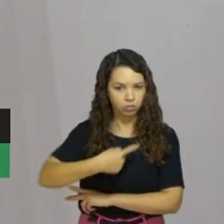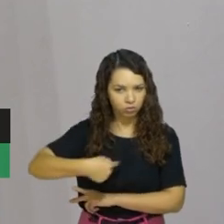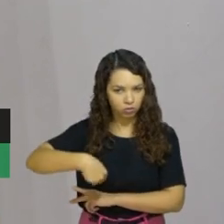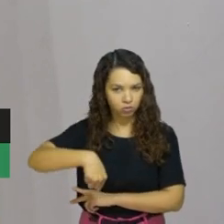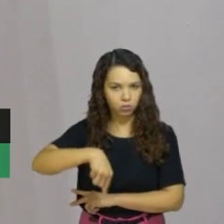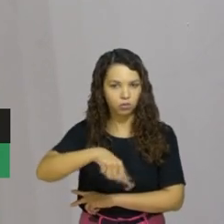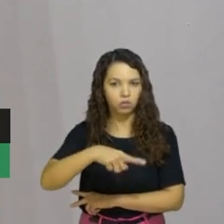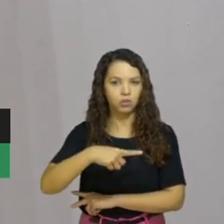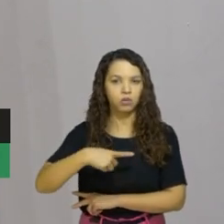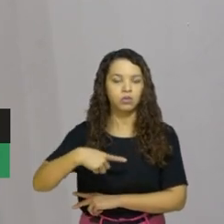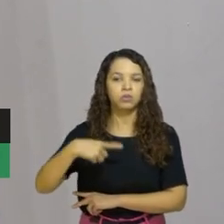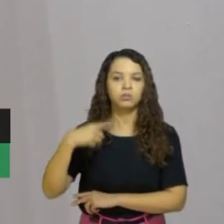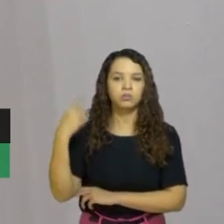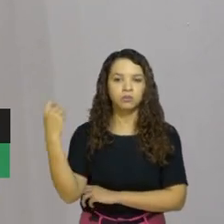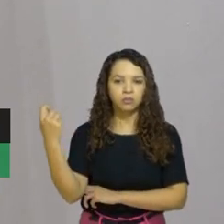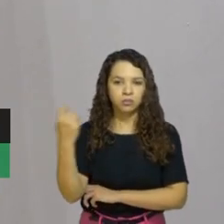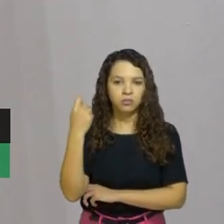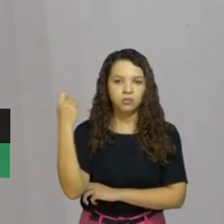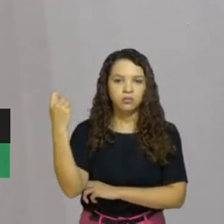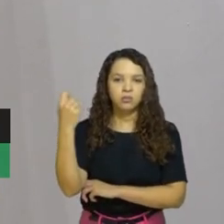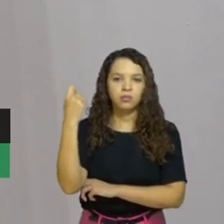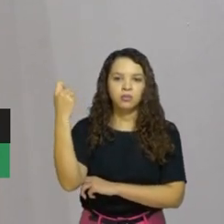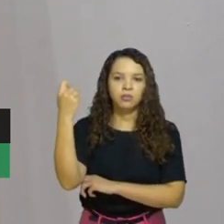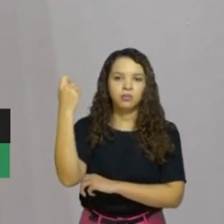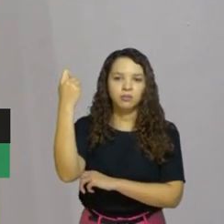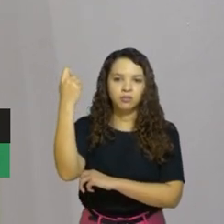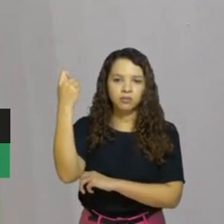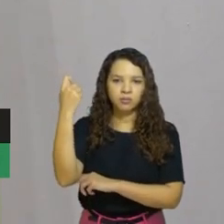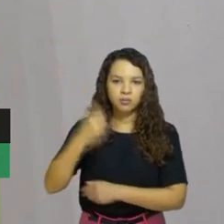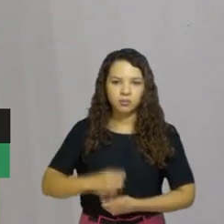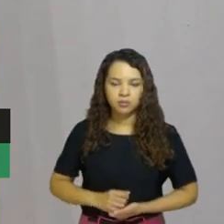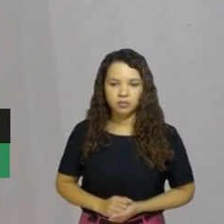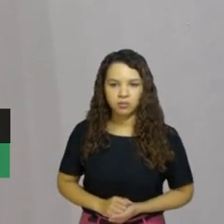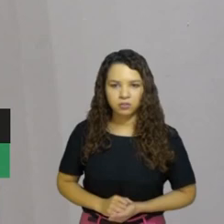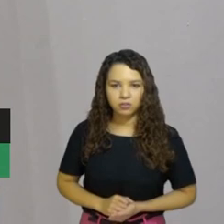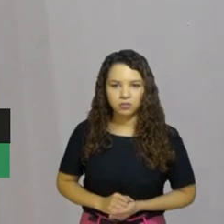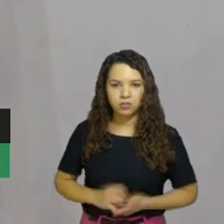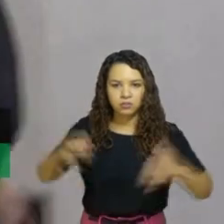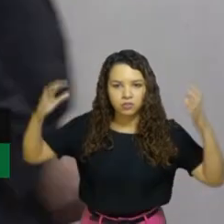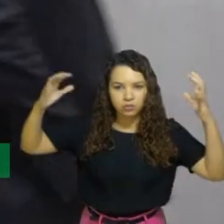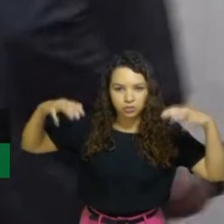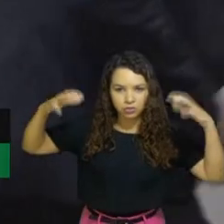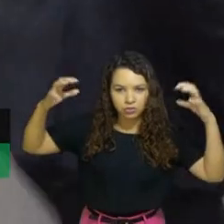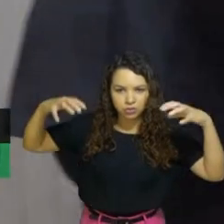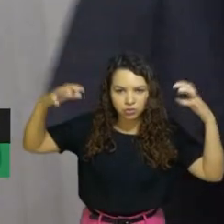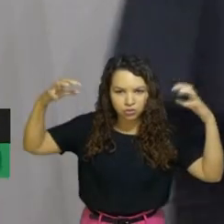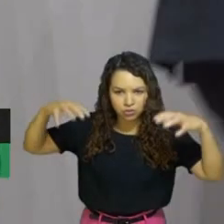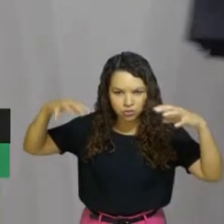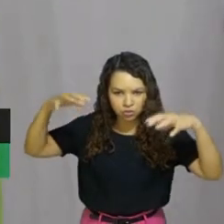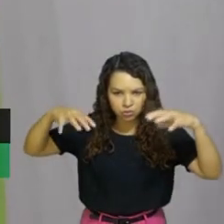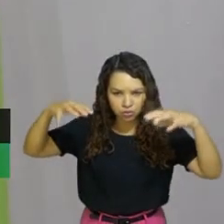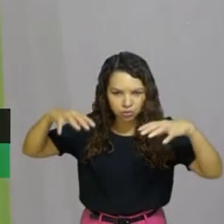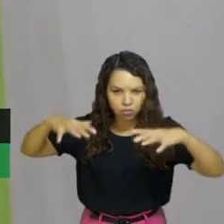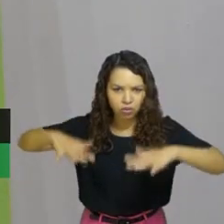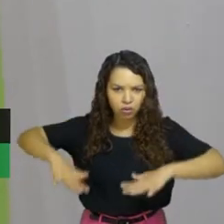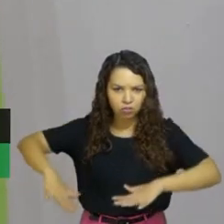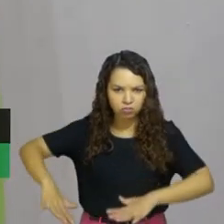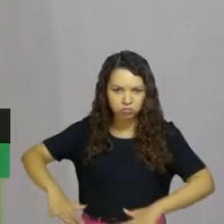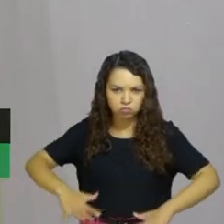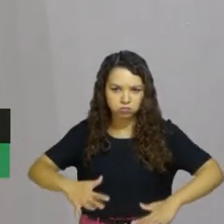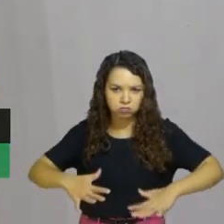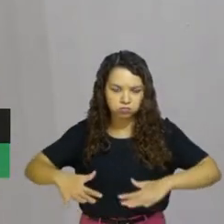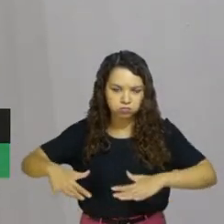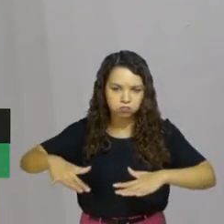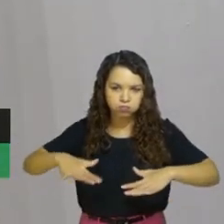do Rio Grande do Sul. As chuvas e as inundações